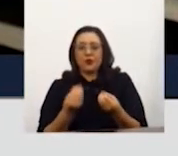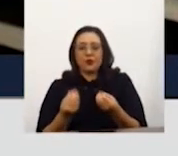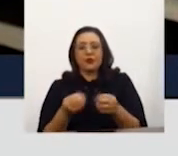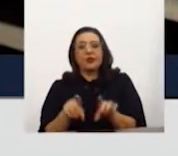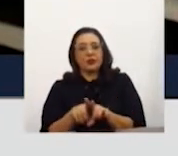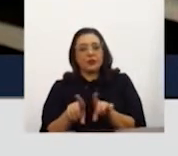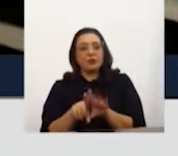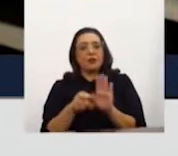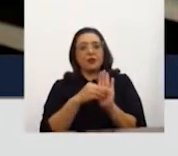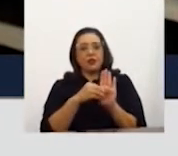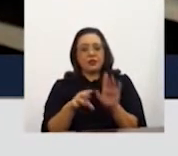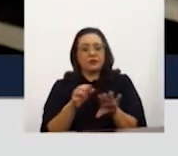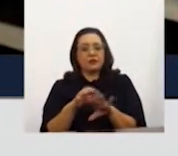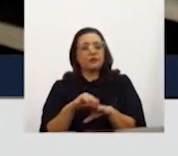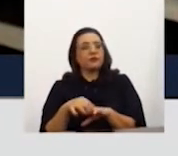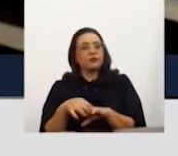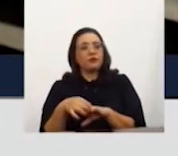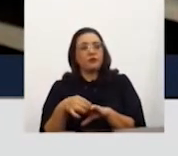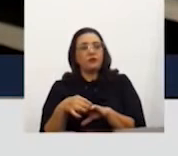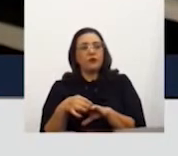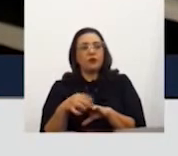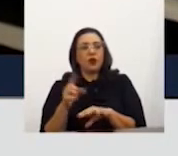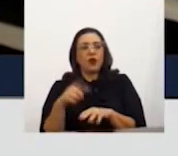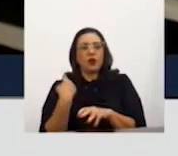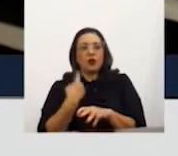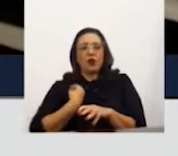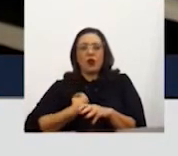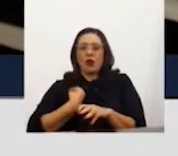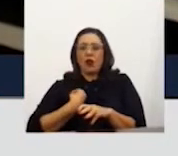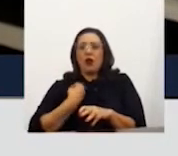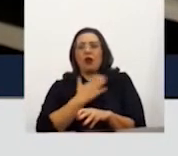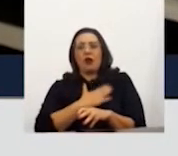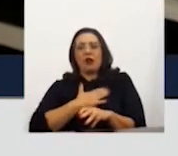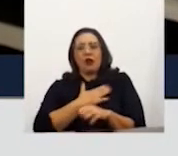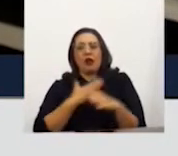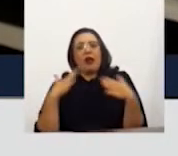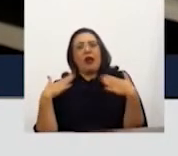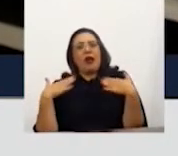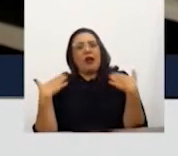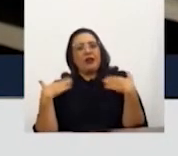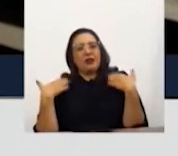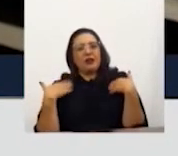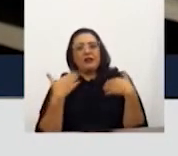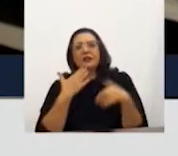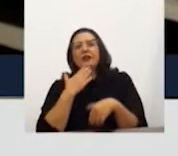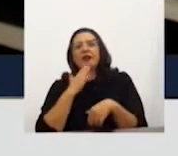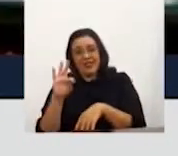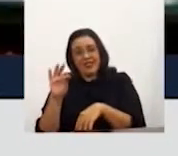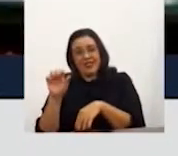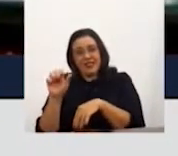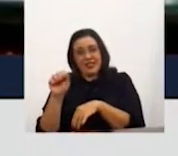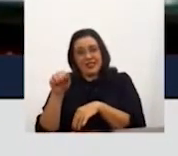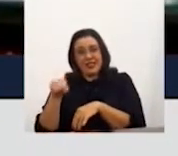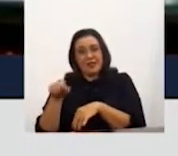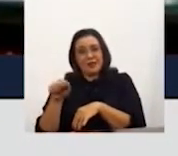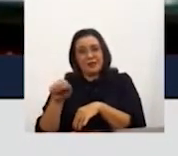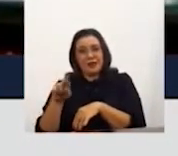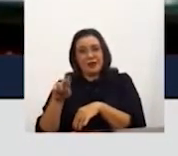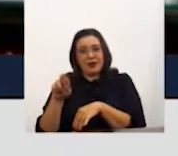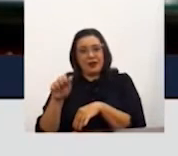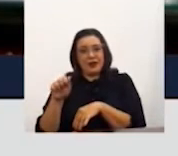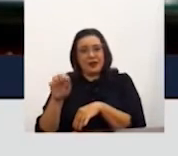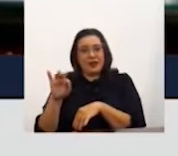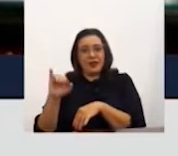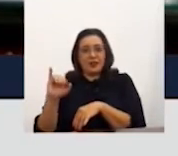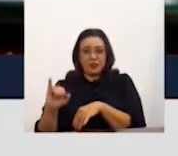indicação, nós vamos trazer, né, de volta a alegria ao nosso povo, né, nossas crianças nos bairros. Já Jezebel